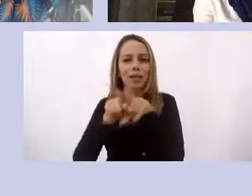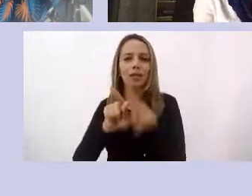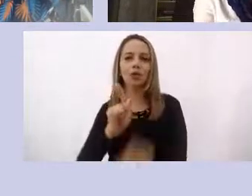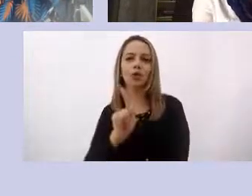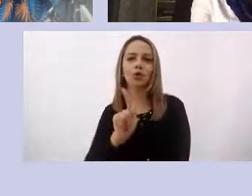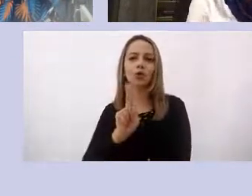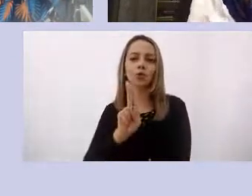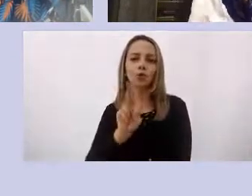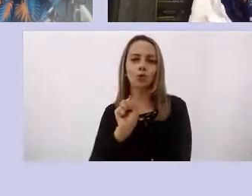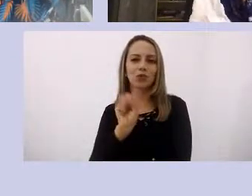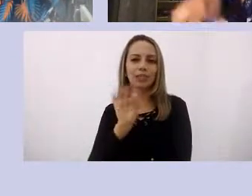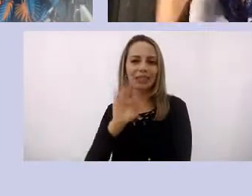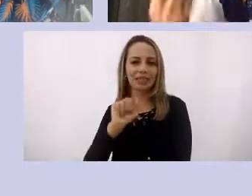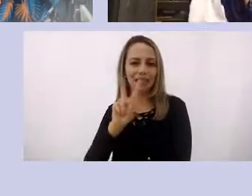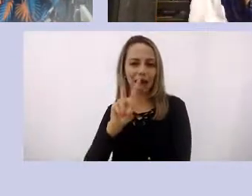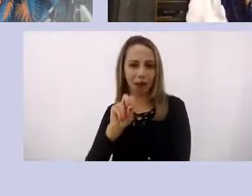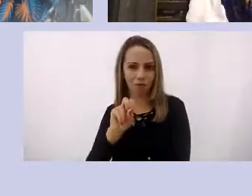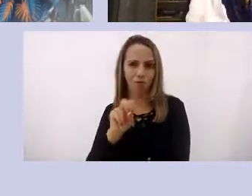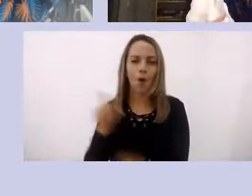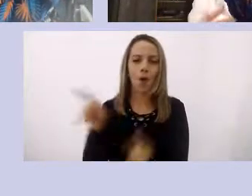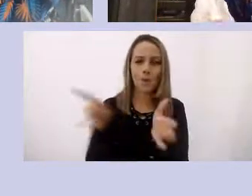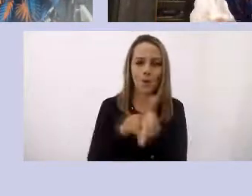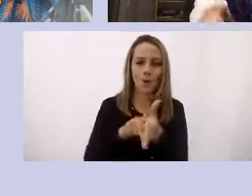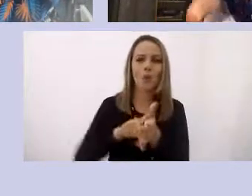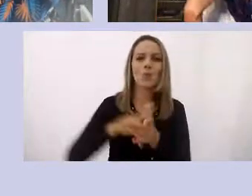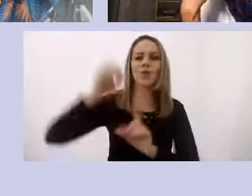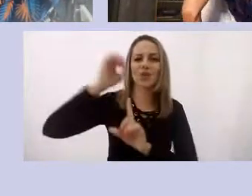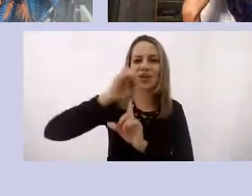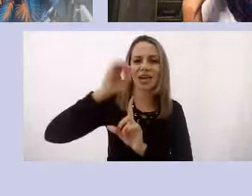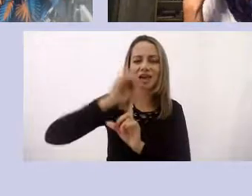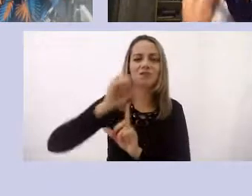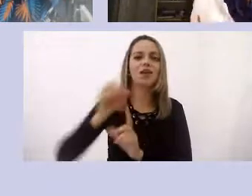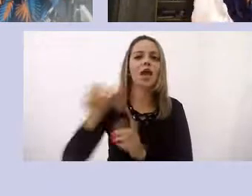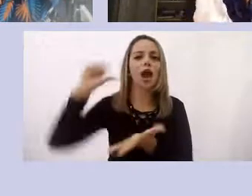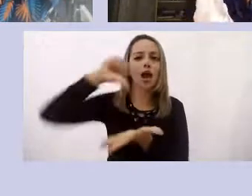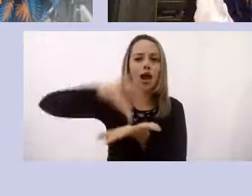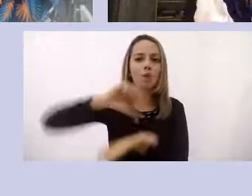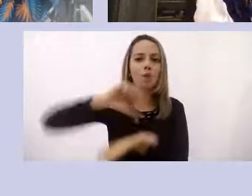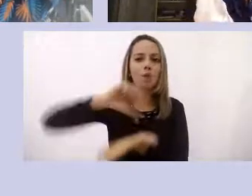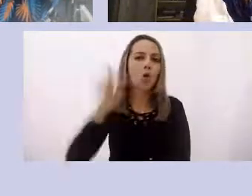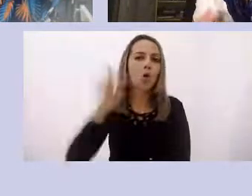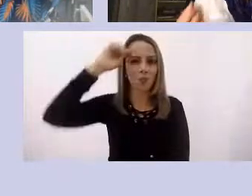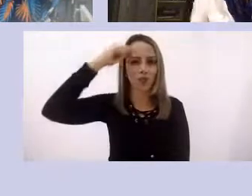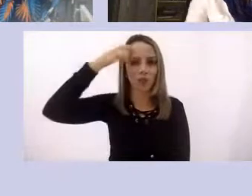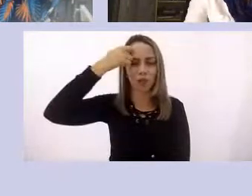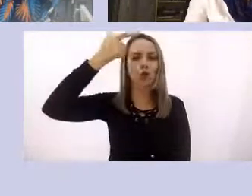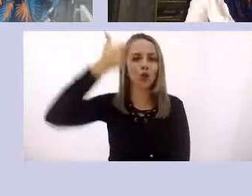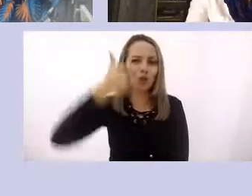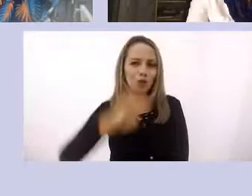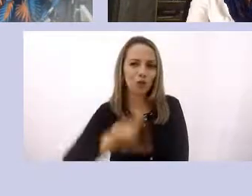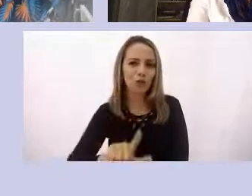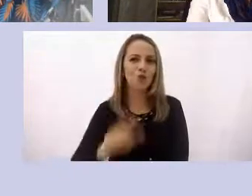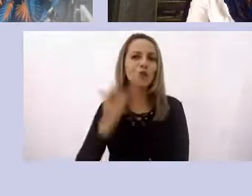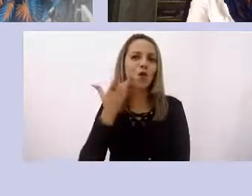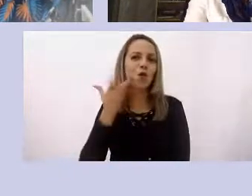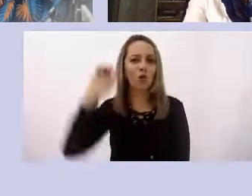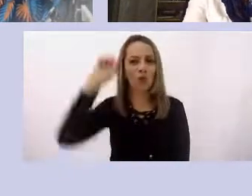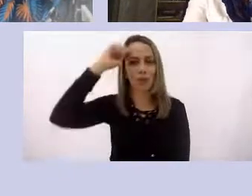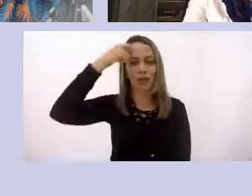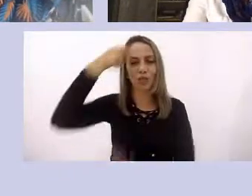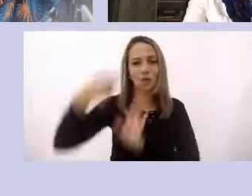Ouro Preto. Então, assim, mais uma vez, Ouro Preto mostra a que veio, né, uma